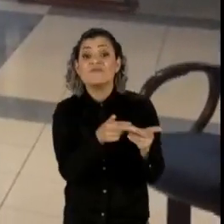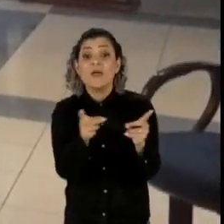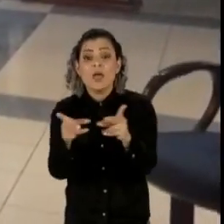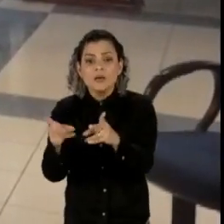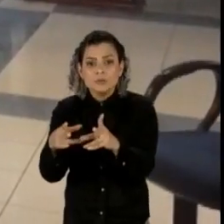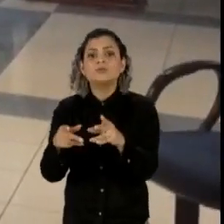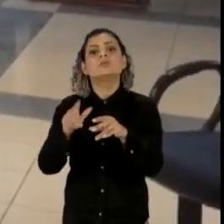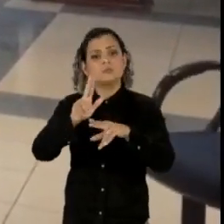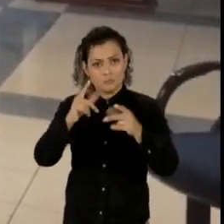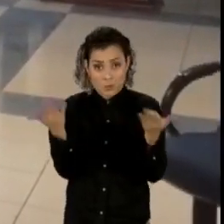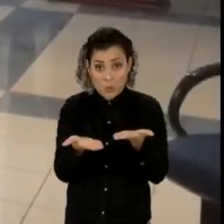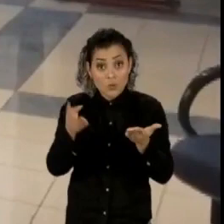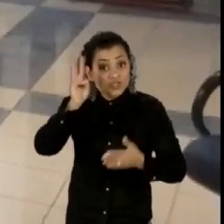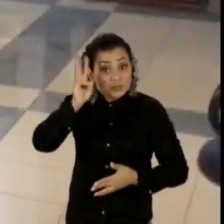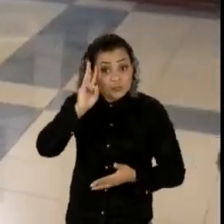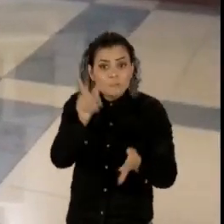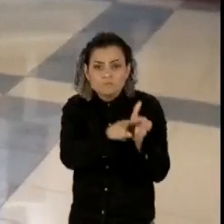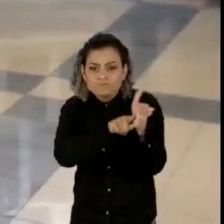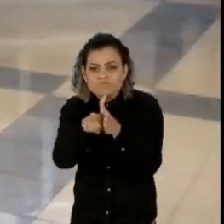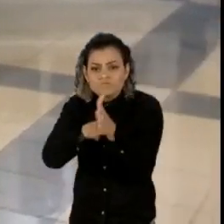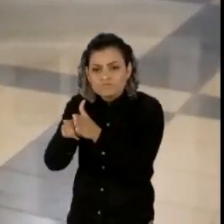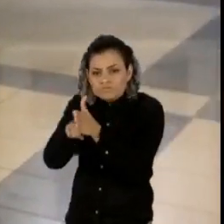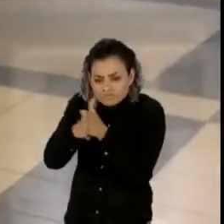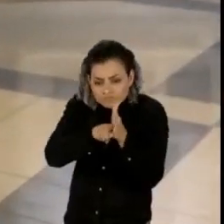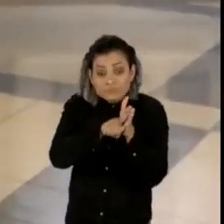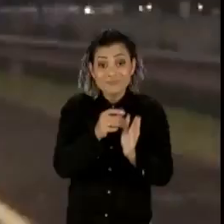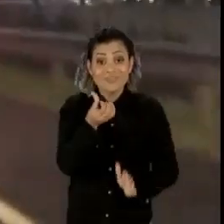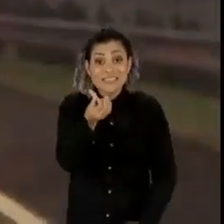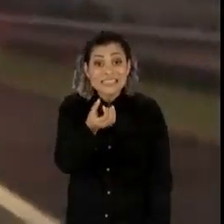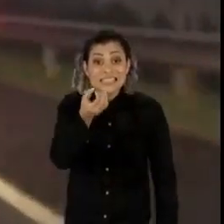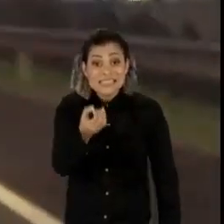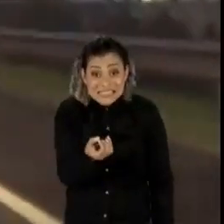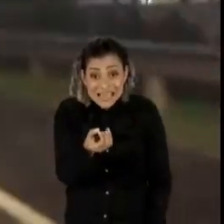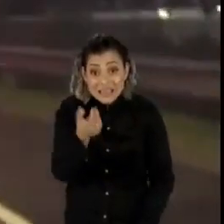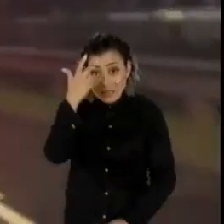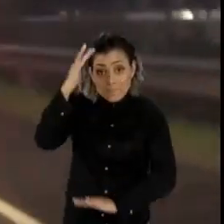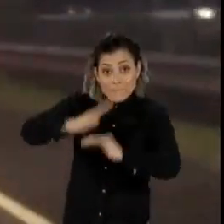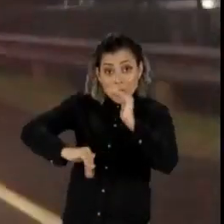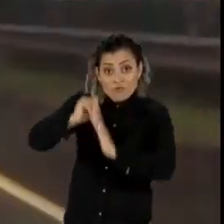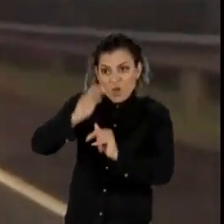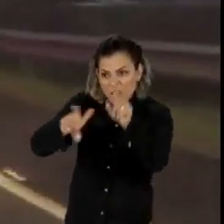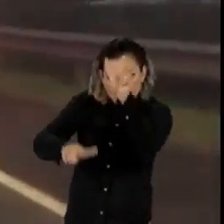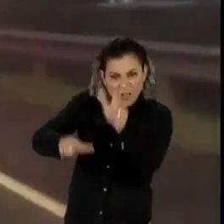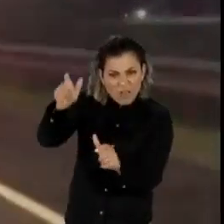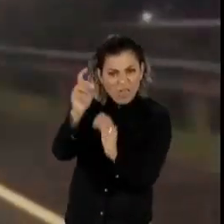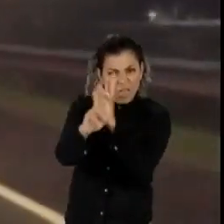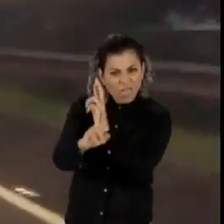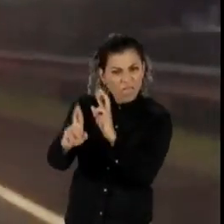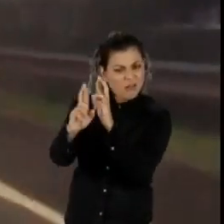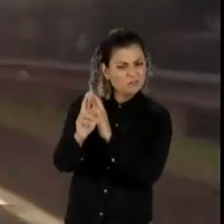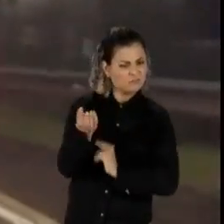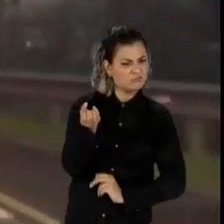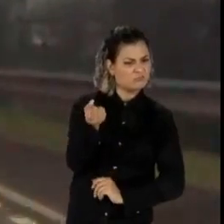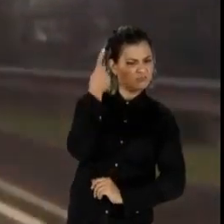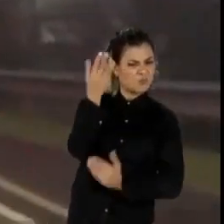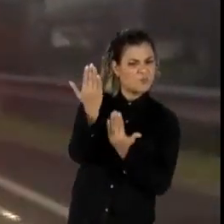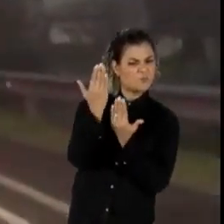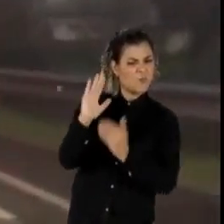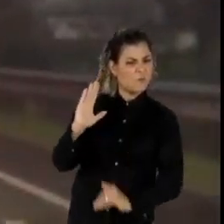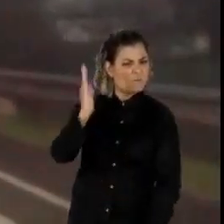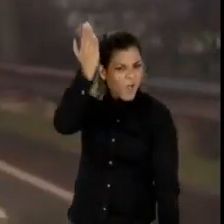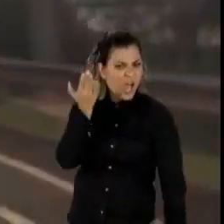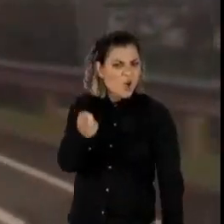operação desta terça feira de forma espontânea e apontou 60 auditores fiscais agropecuários como favorecidos com as